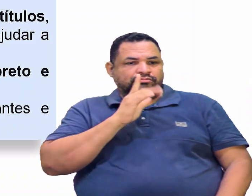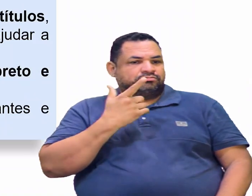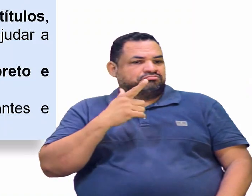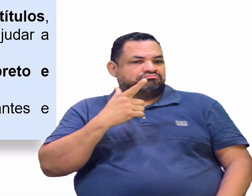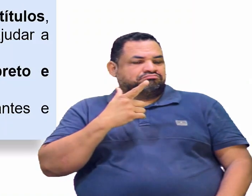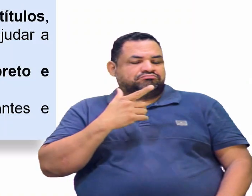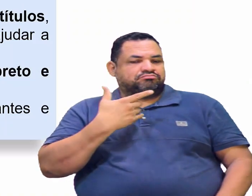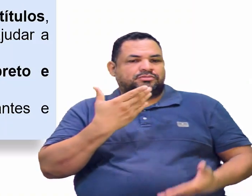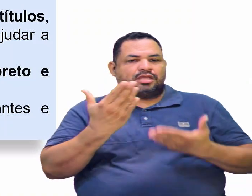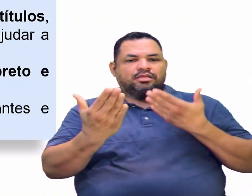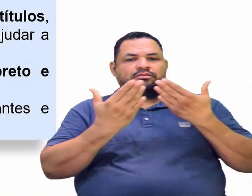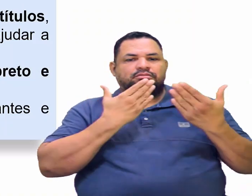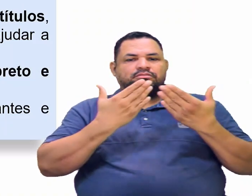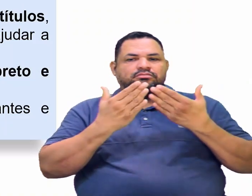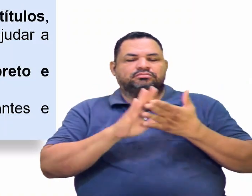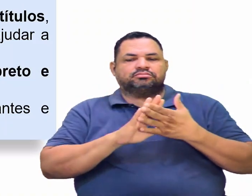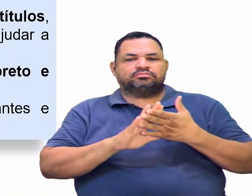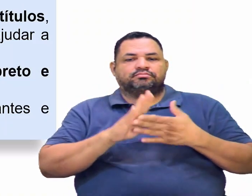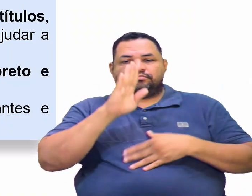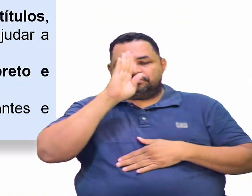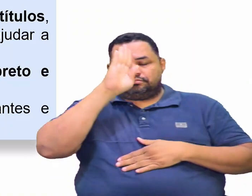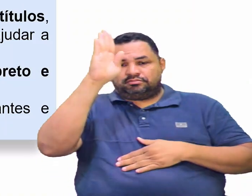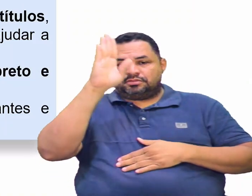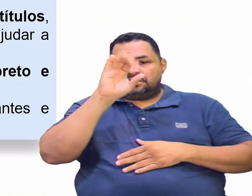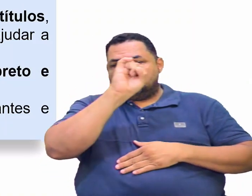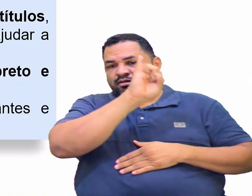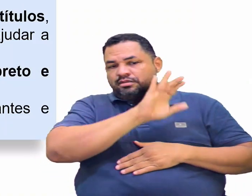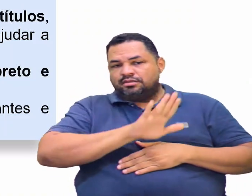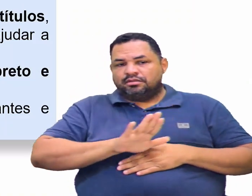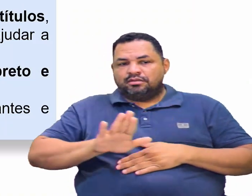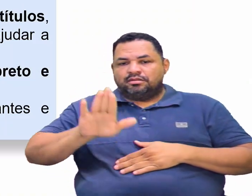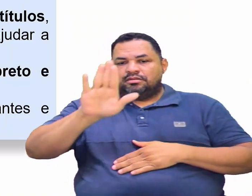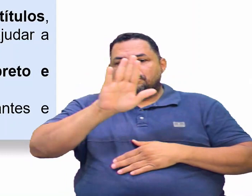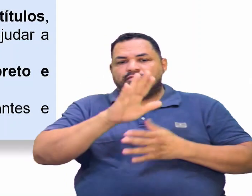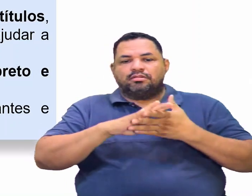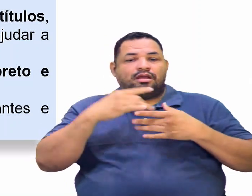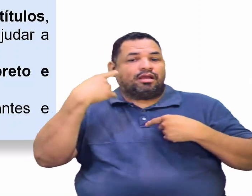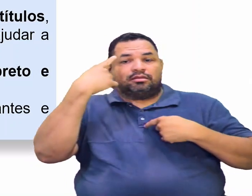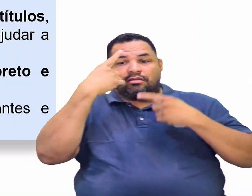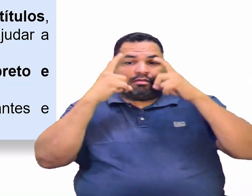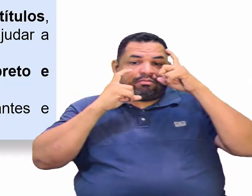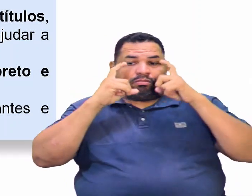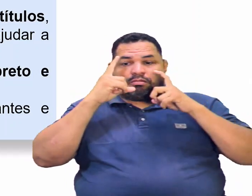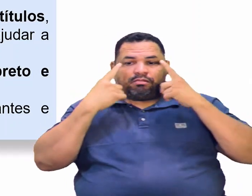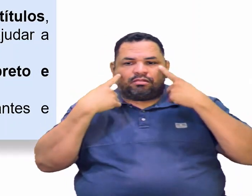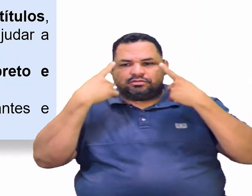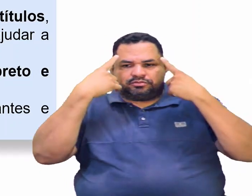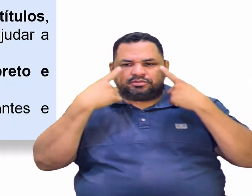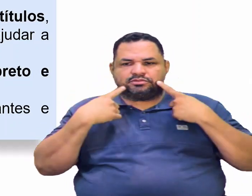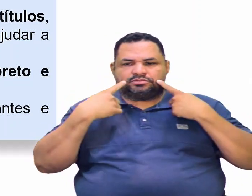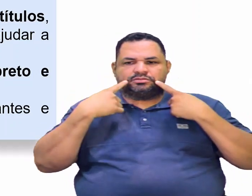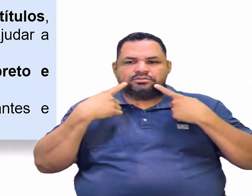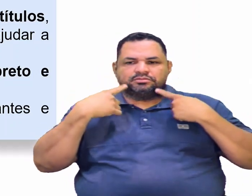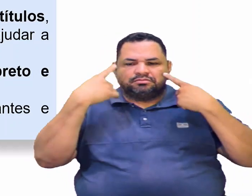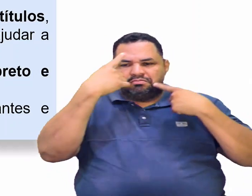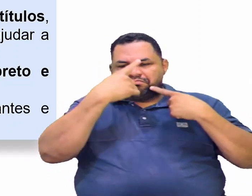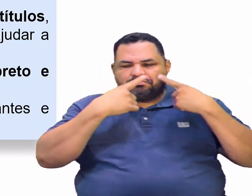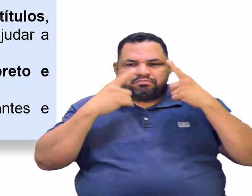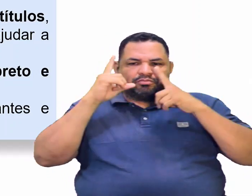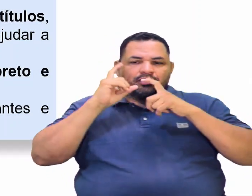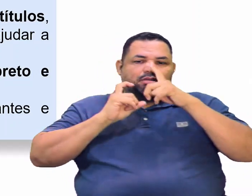núcleo fundamental são as imagens, né? O uso das mímicas, né? O uso